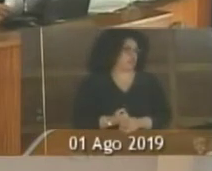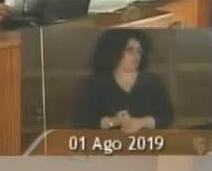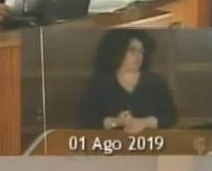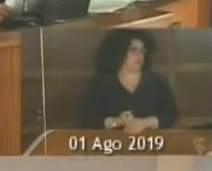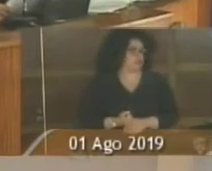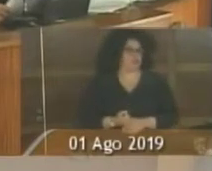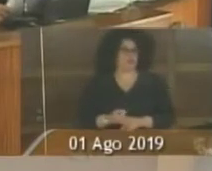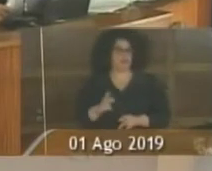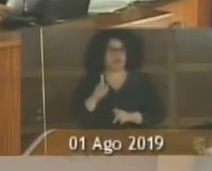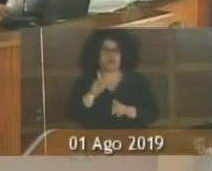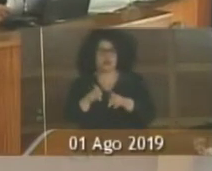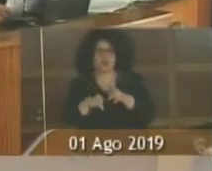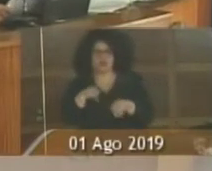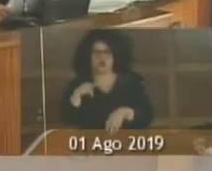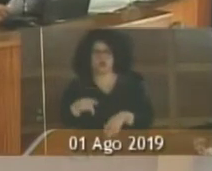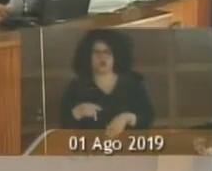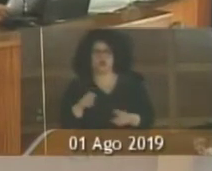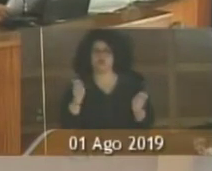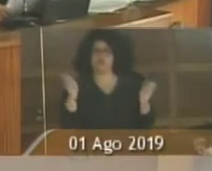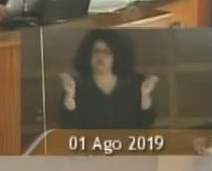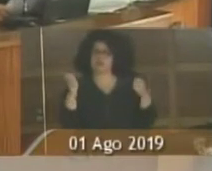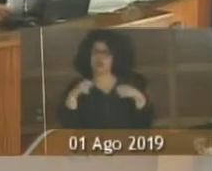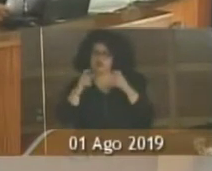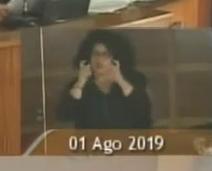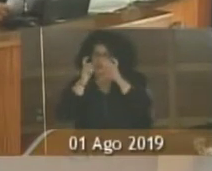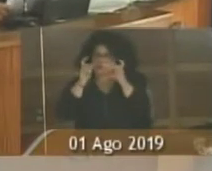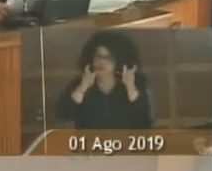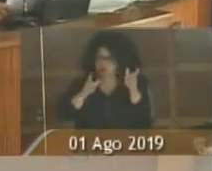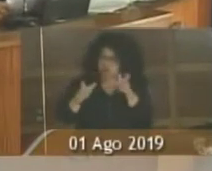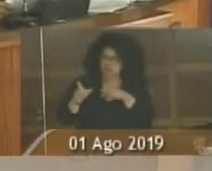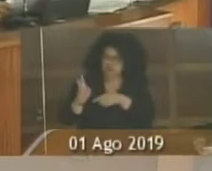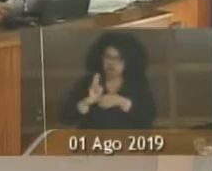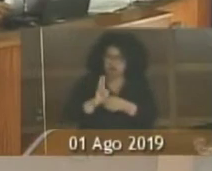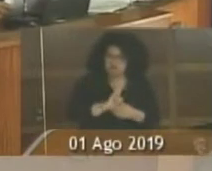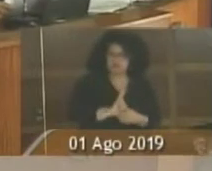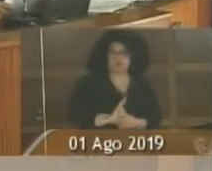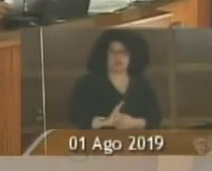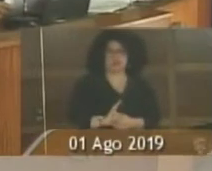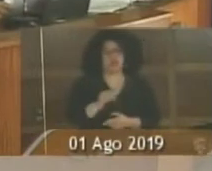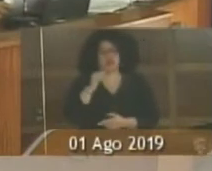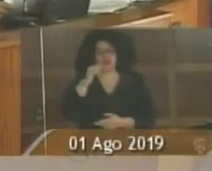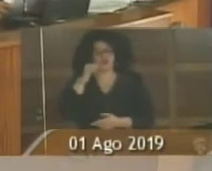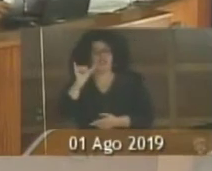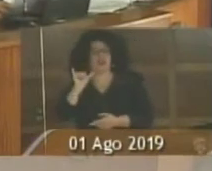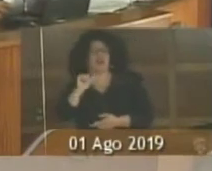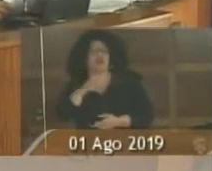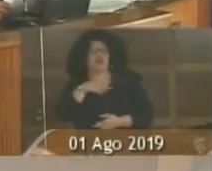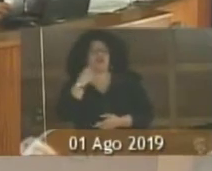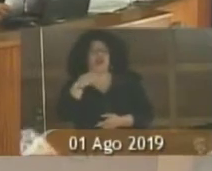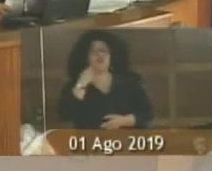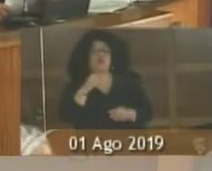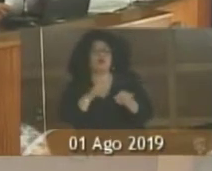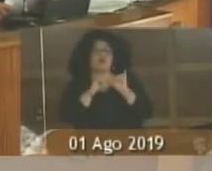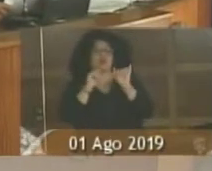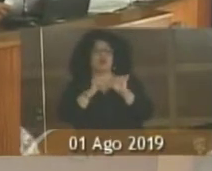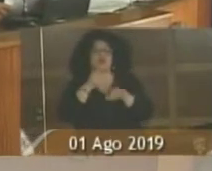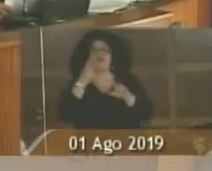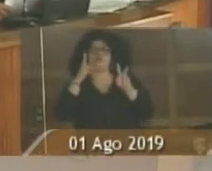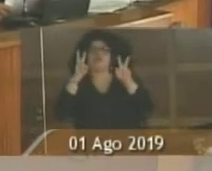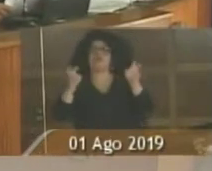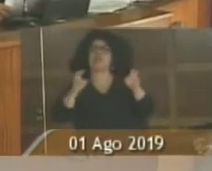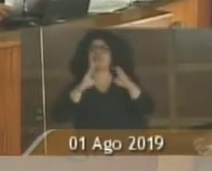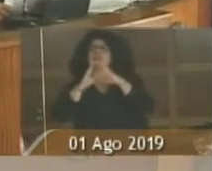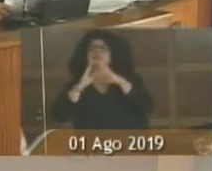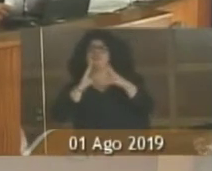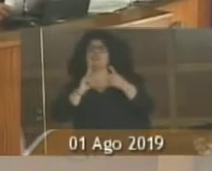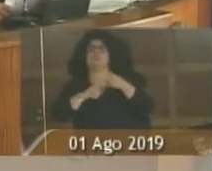que a população possa começar a observar mais, não ficar muito em cima da questão das redes sociais, que